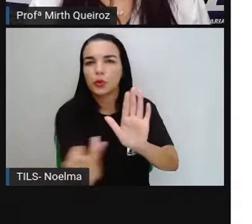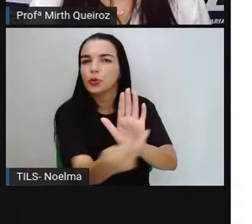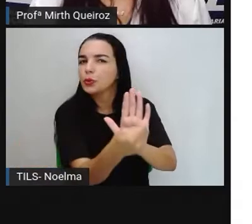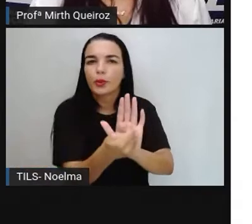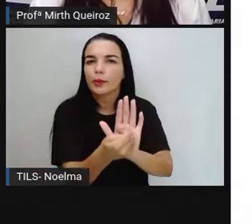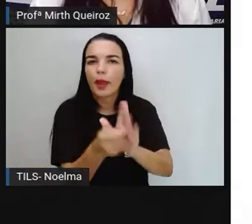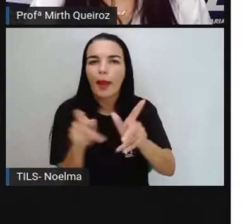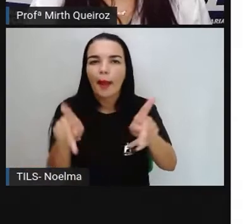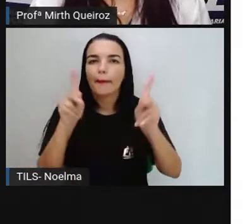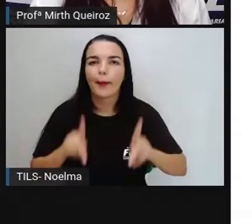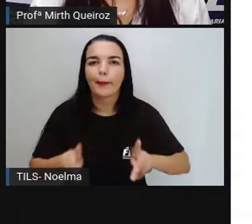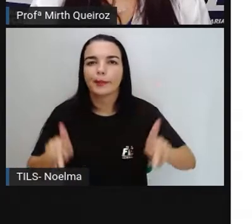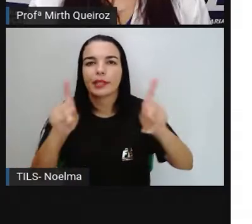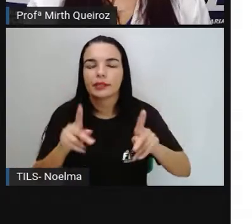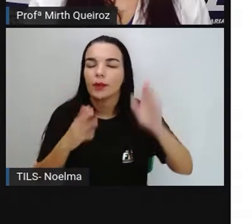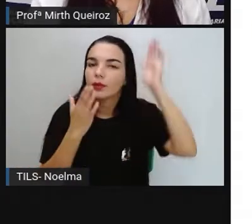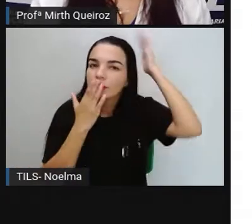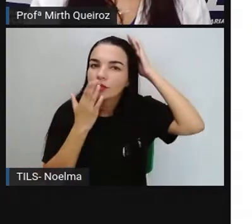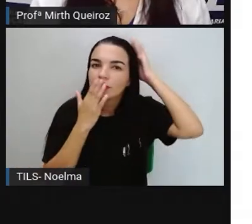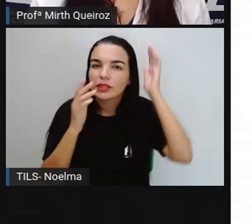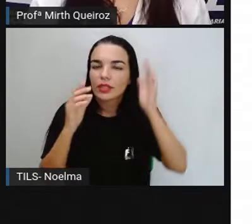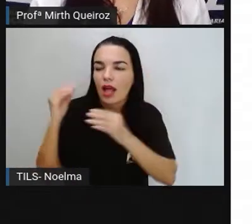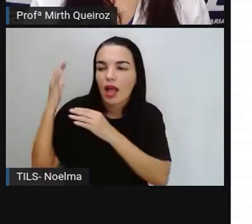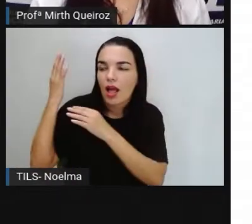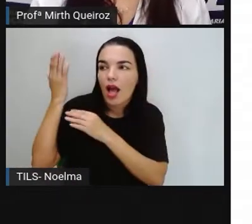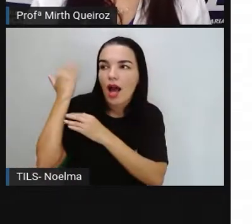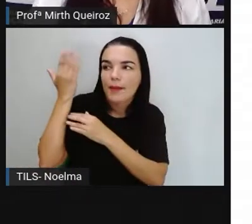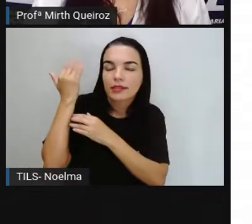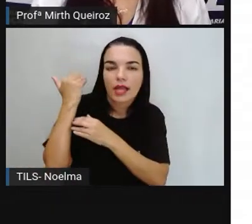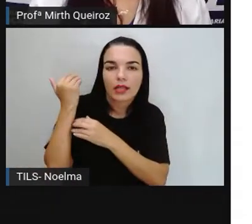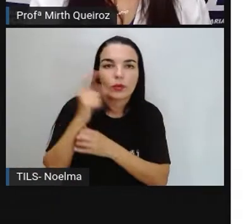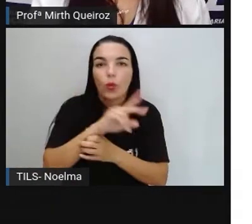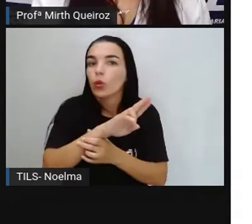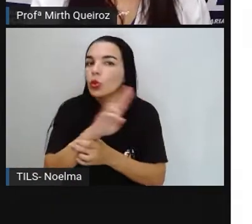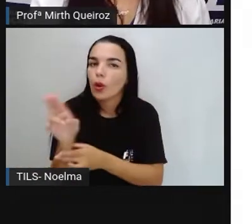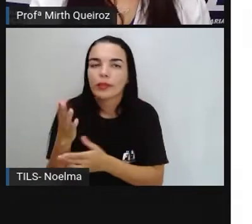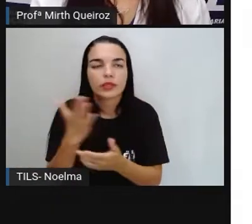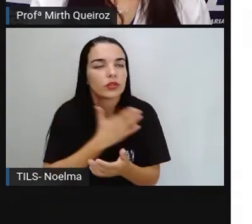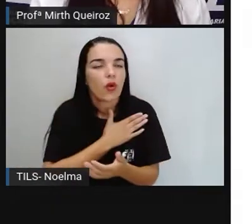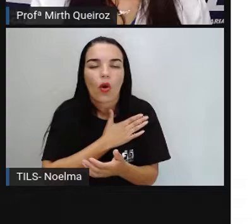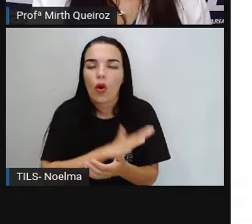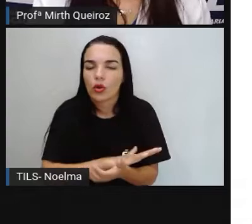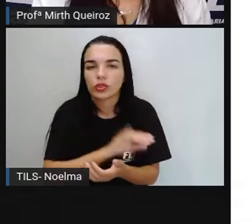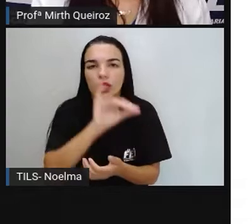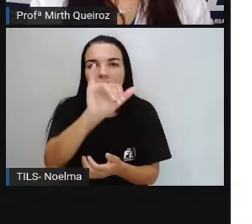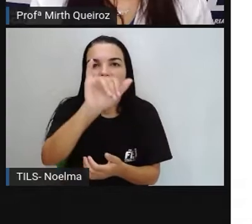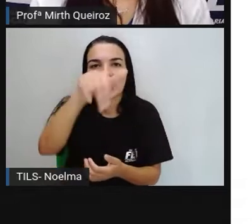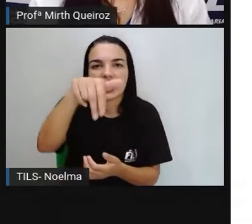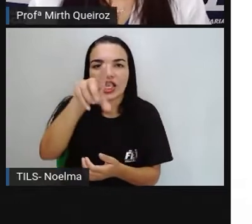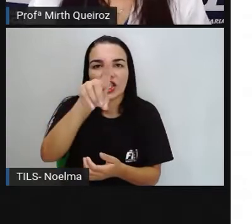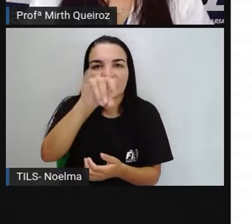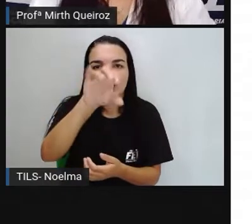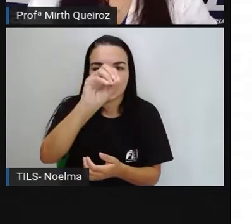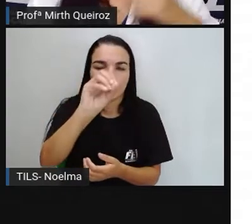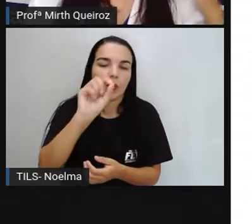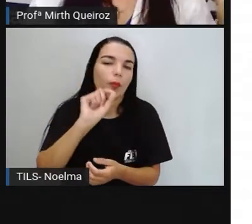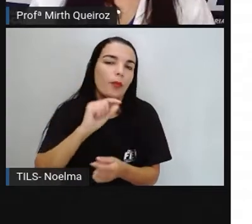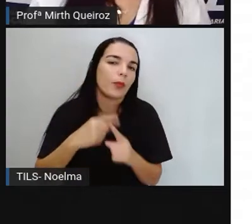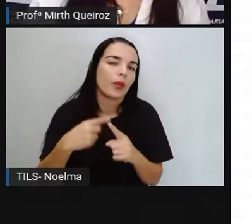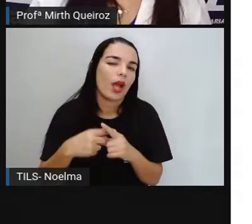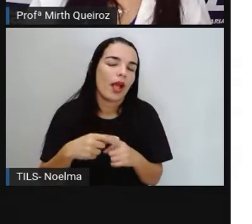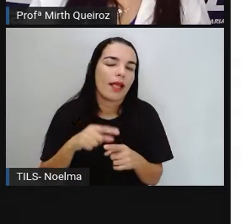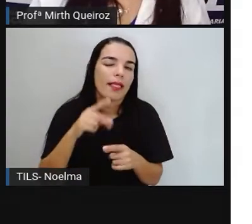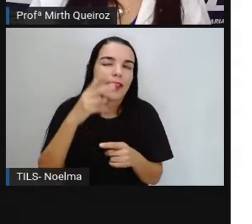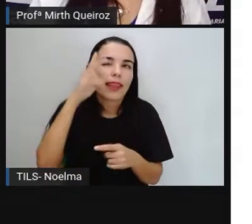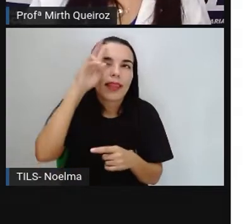populações indígenas que a gente tem hoje. Por isso que eles não gostam de utilizar esse termo índio, porque esse índio remete o quê?